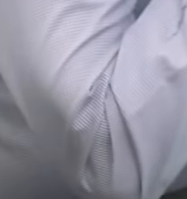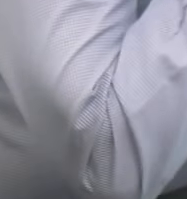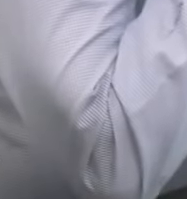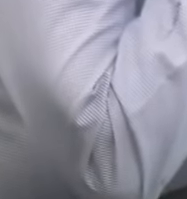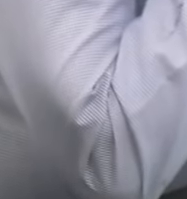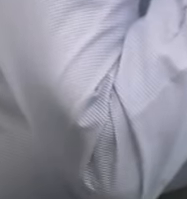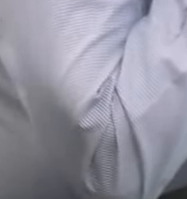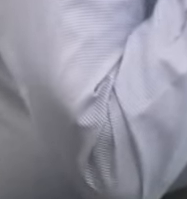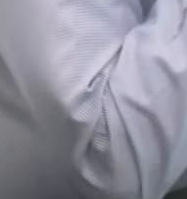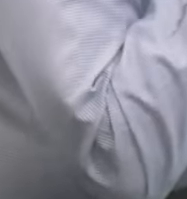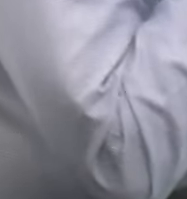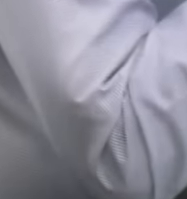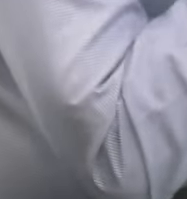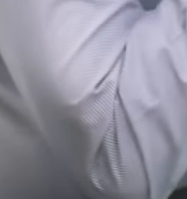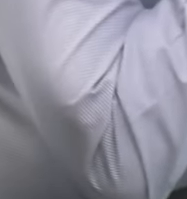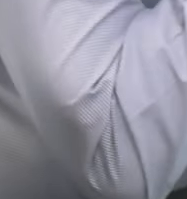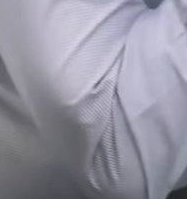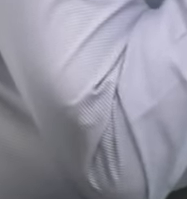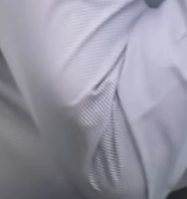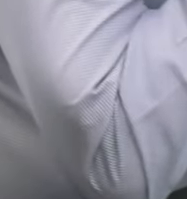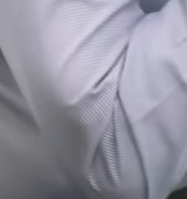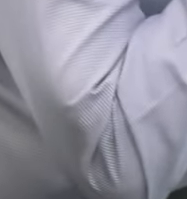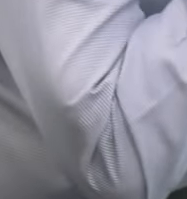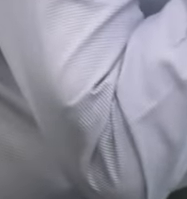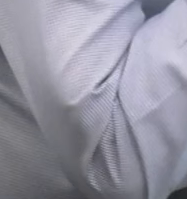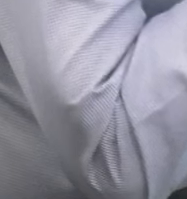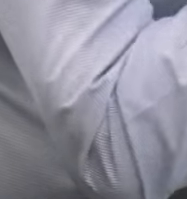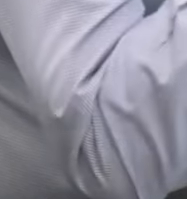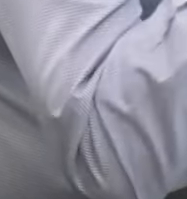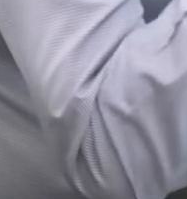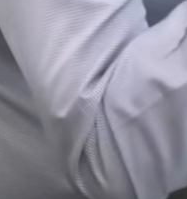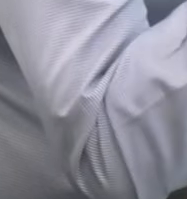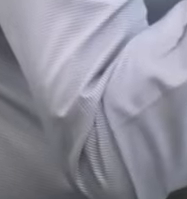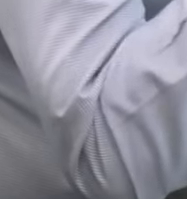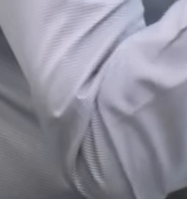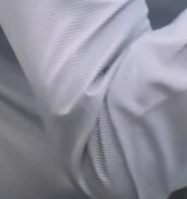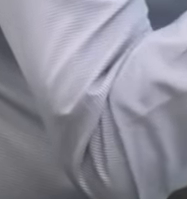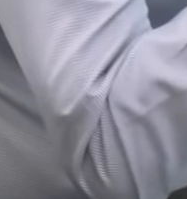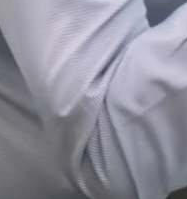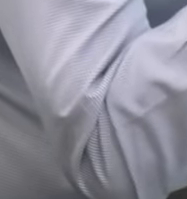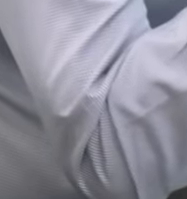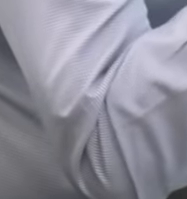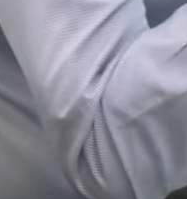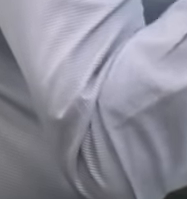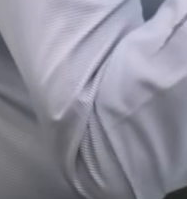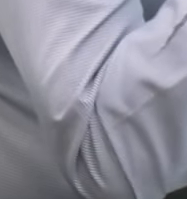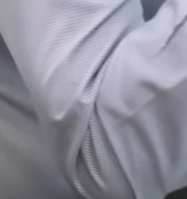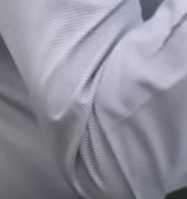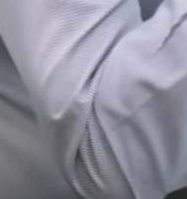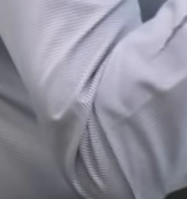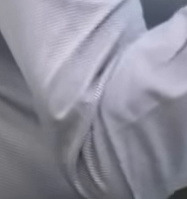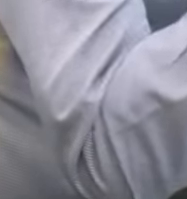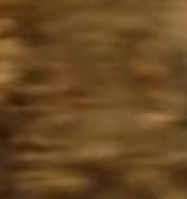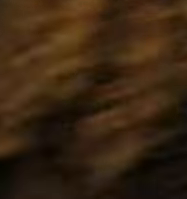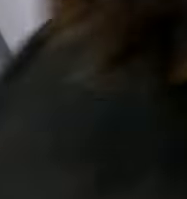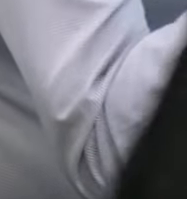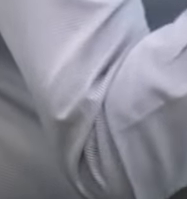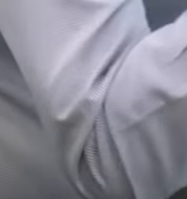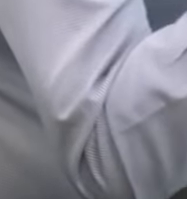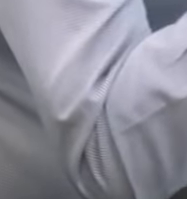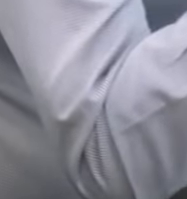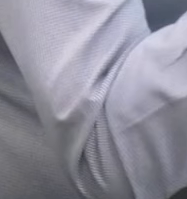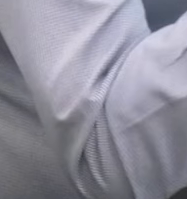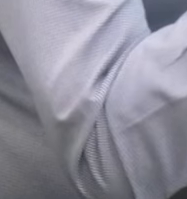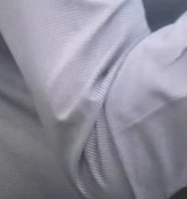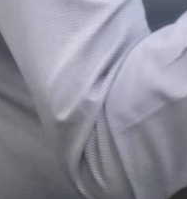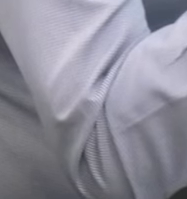reforçamos com mais 10 equipes para tentar atuar lá, ainda que, naquela situação, naquela comunidade, a gente tenha, e